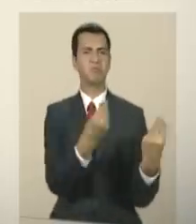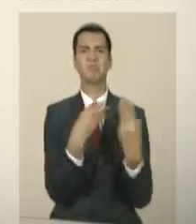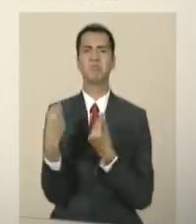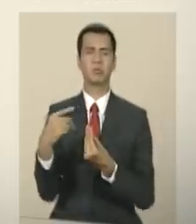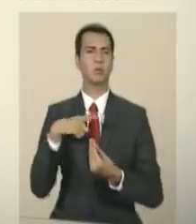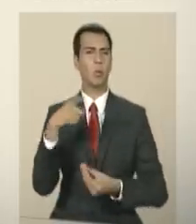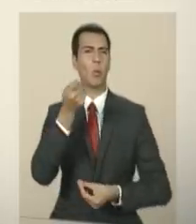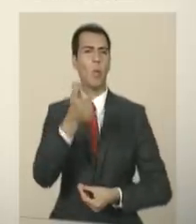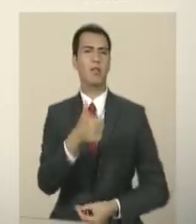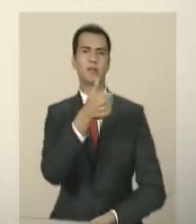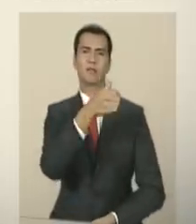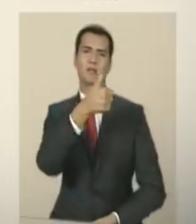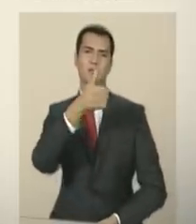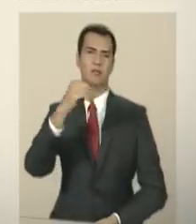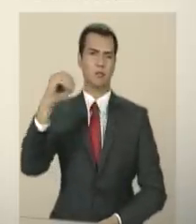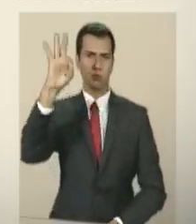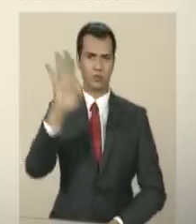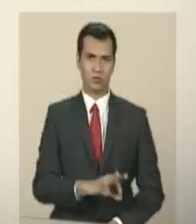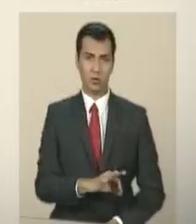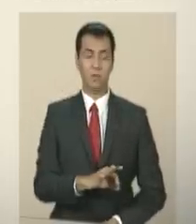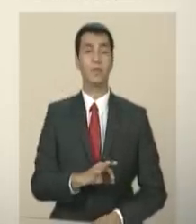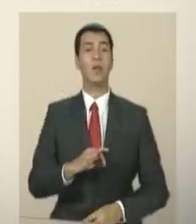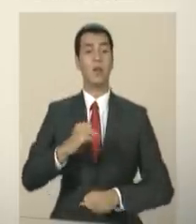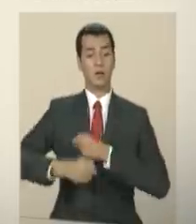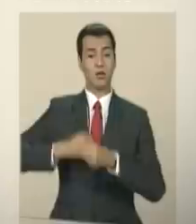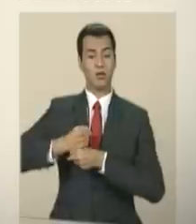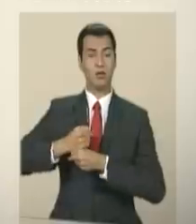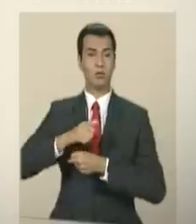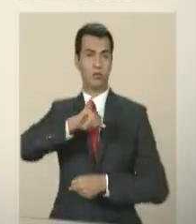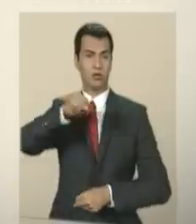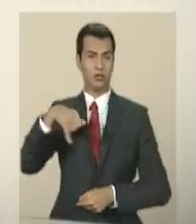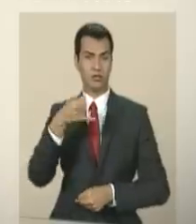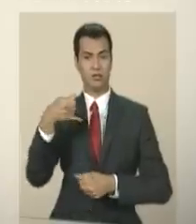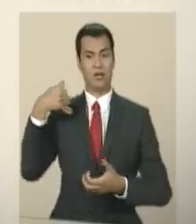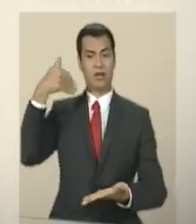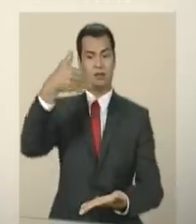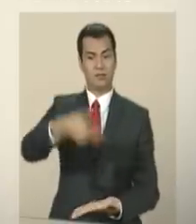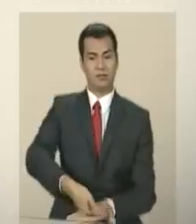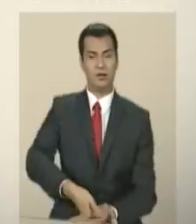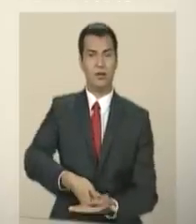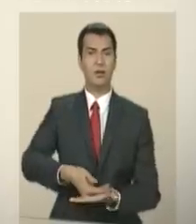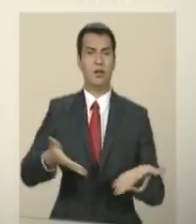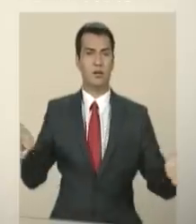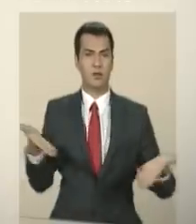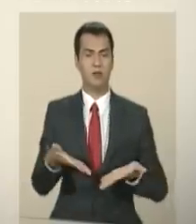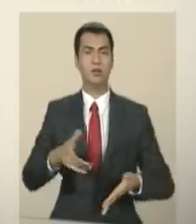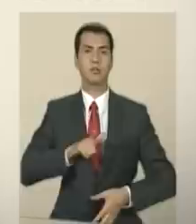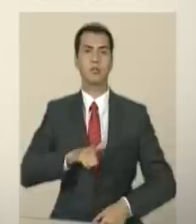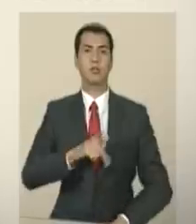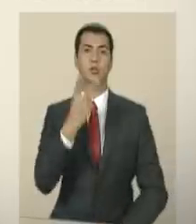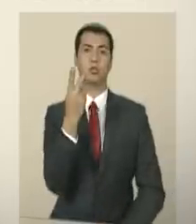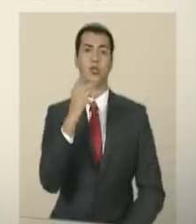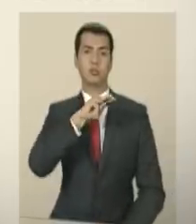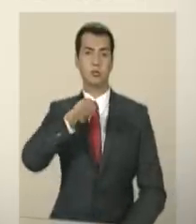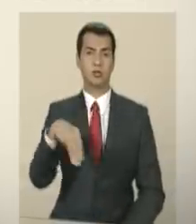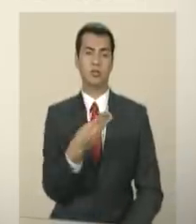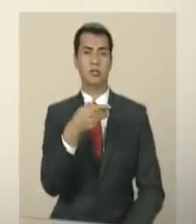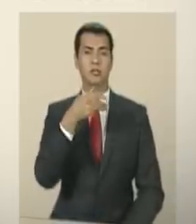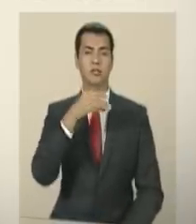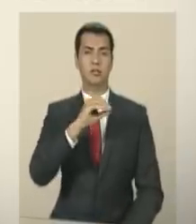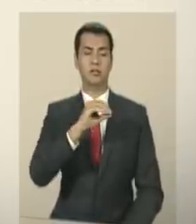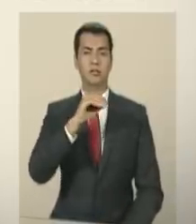Setembro deste ano foram criados mais de 2. 79.000 empregos com carteira